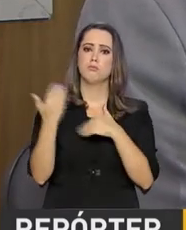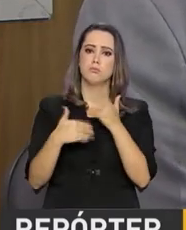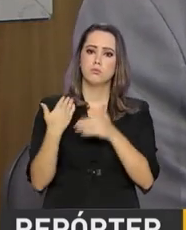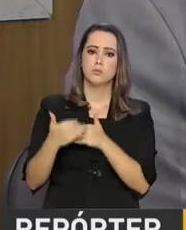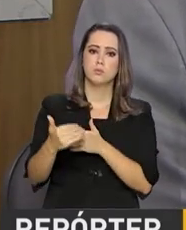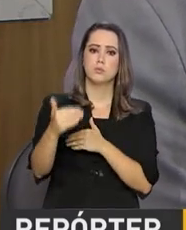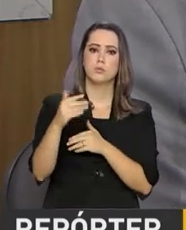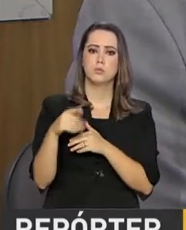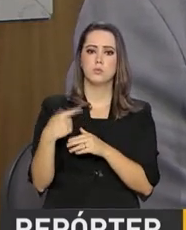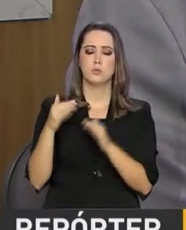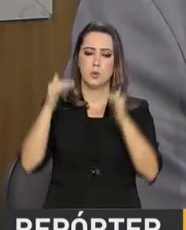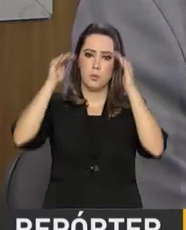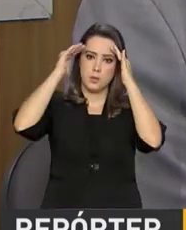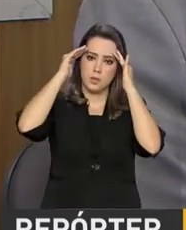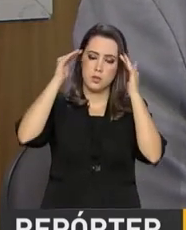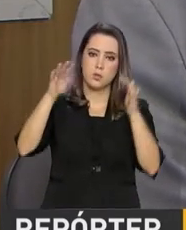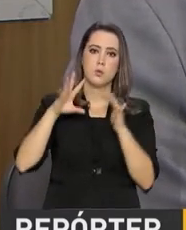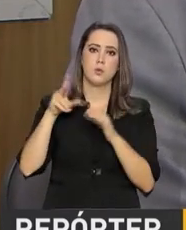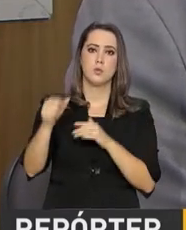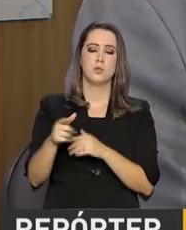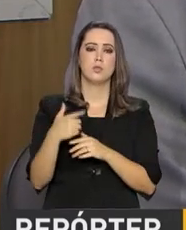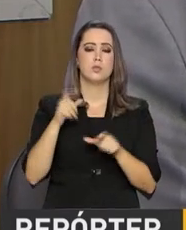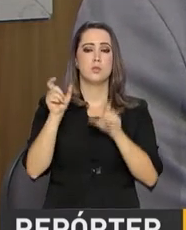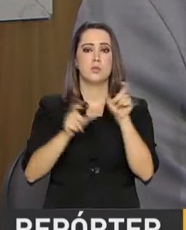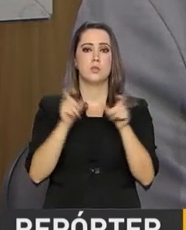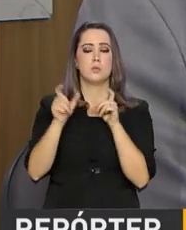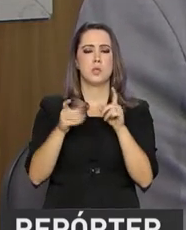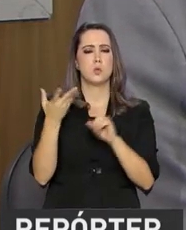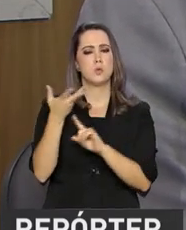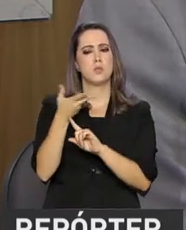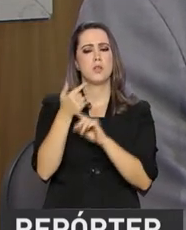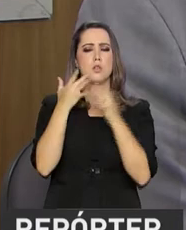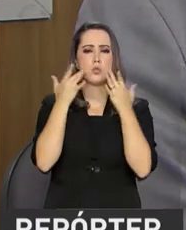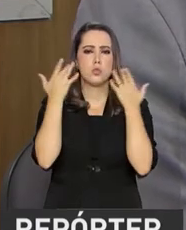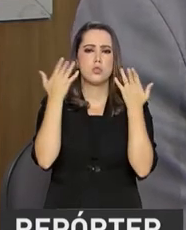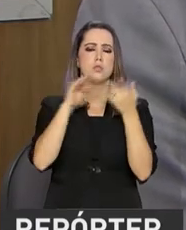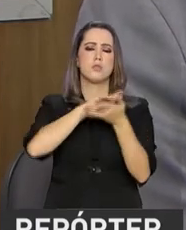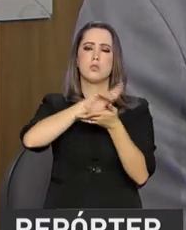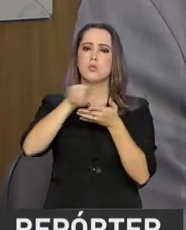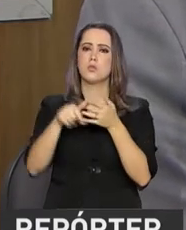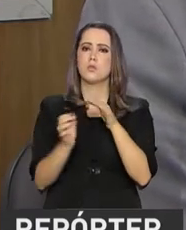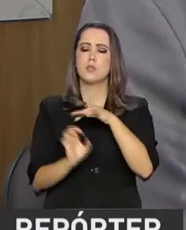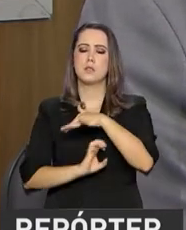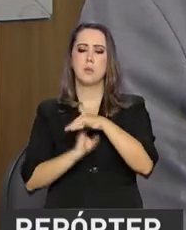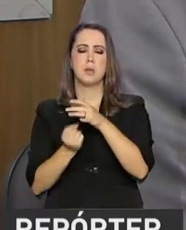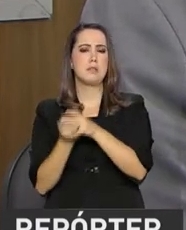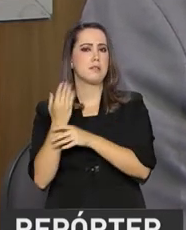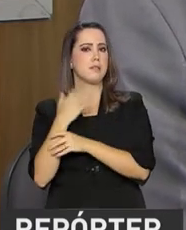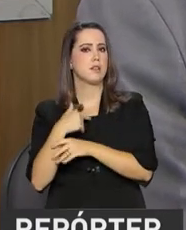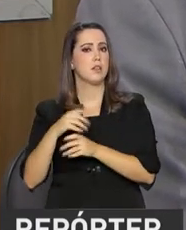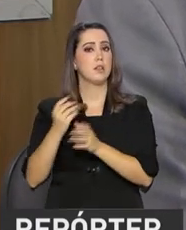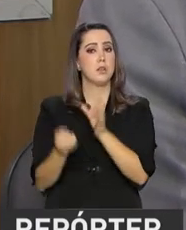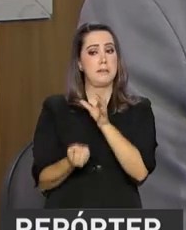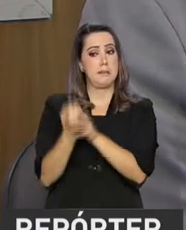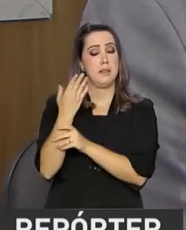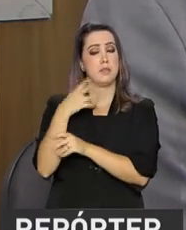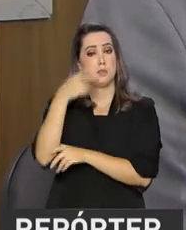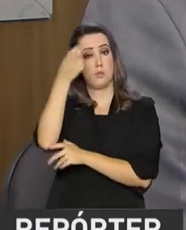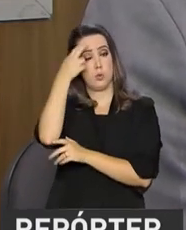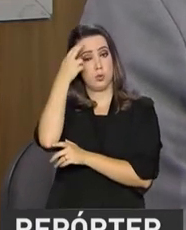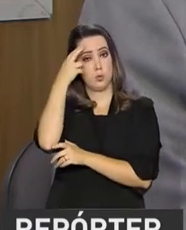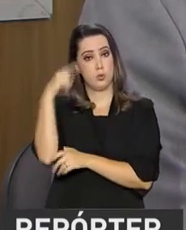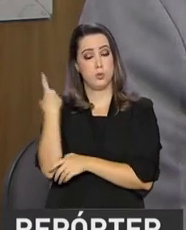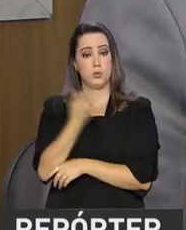por meio dele homenagear todos os artistas autores criadores e empreendedores culturais do nosso